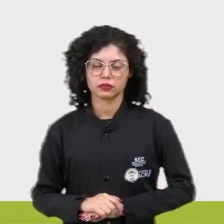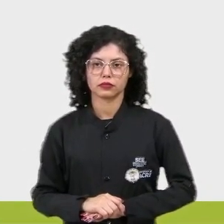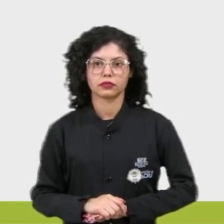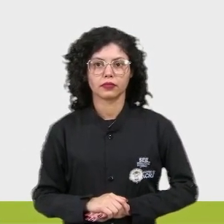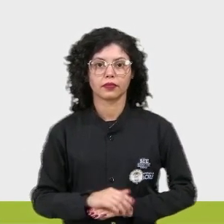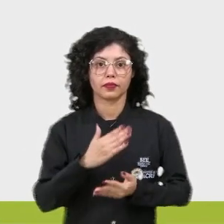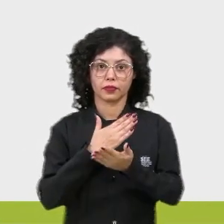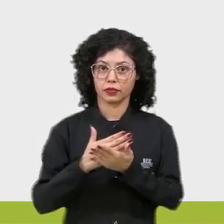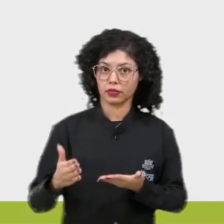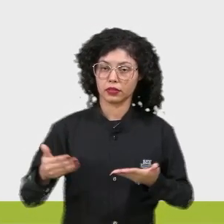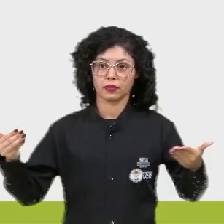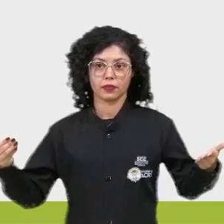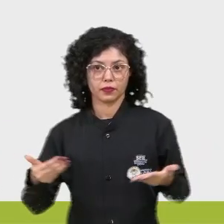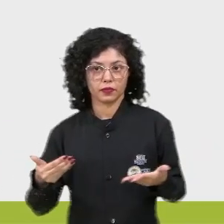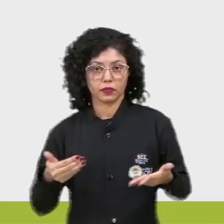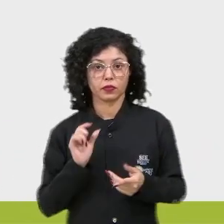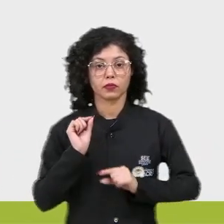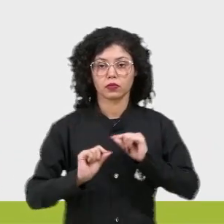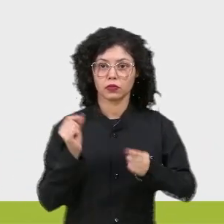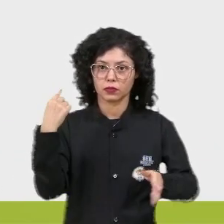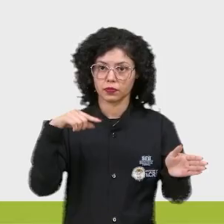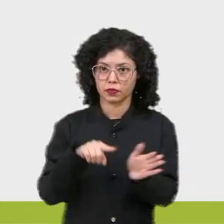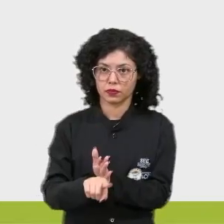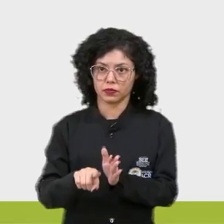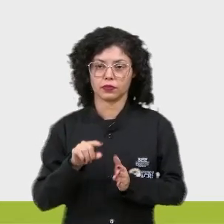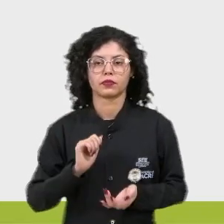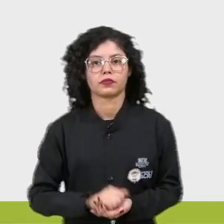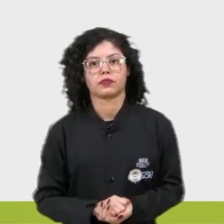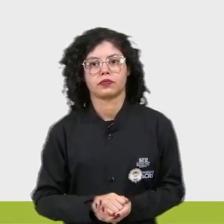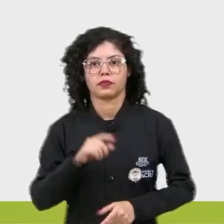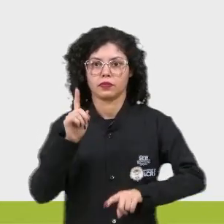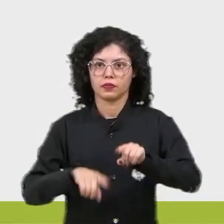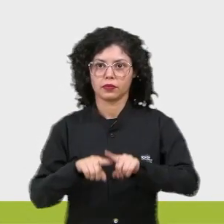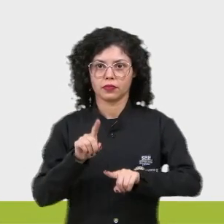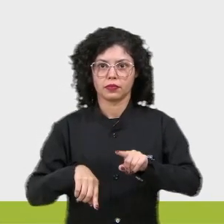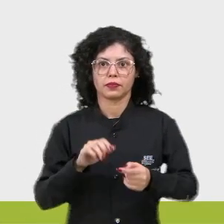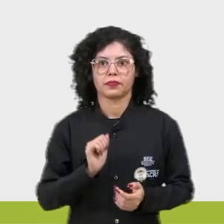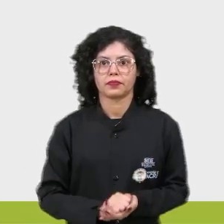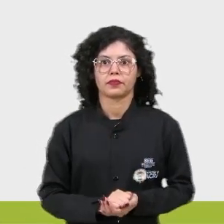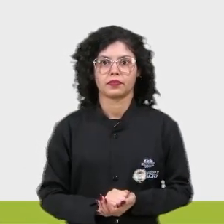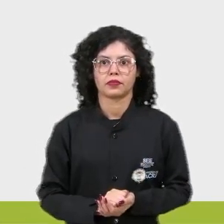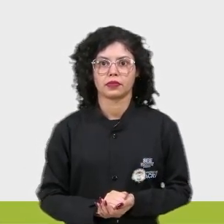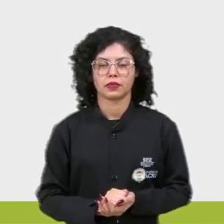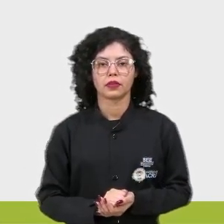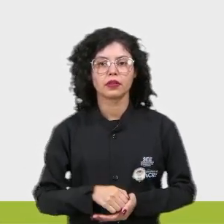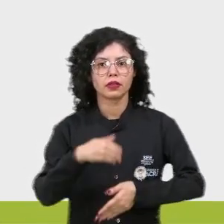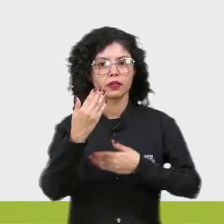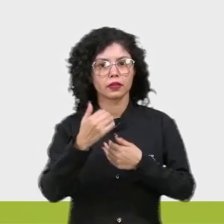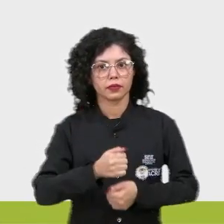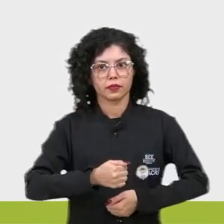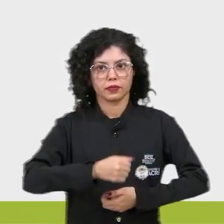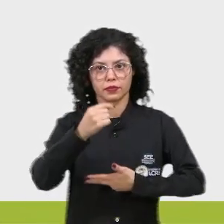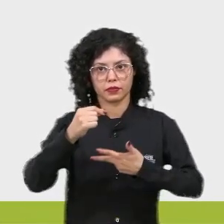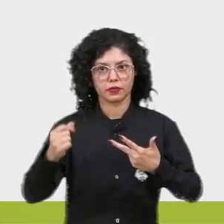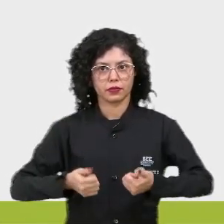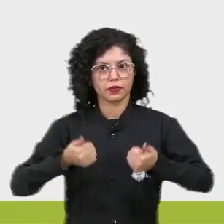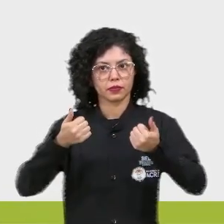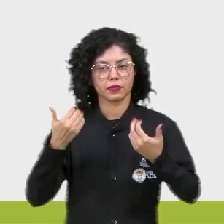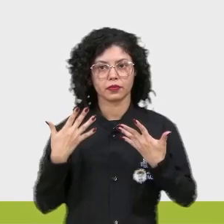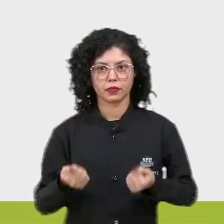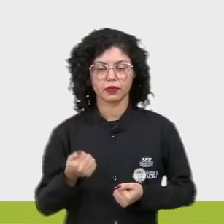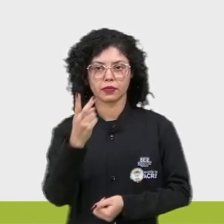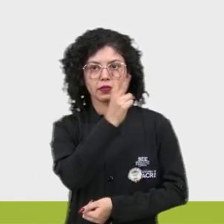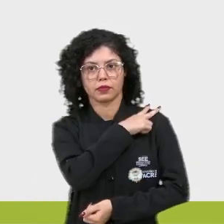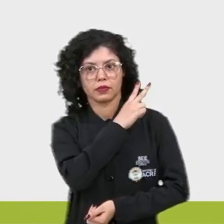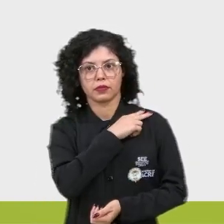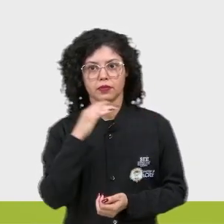E vamos começar aqui com uma questão do material Farias Brito, a prova Enem, segundo ano de Ciências Humanas,